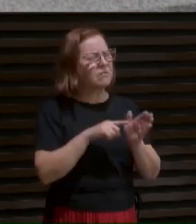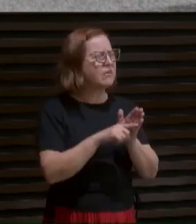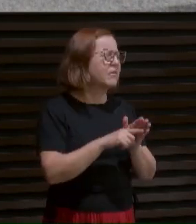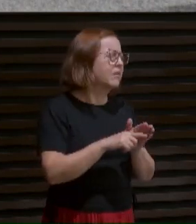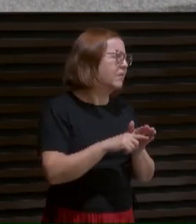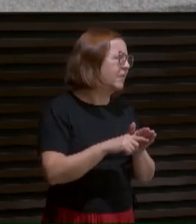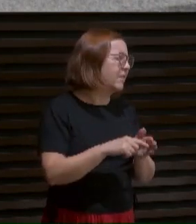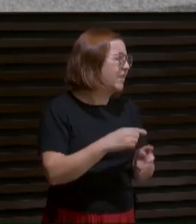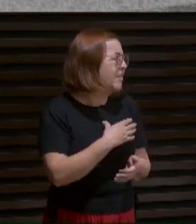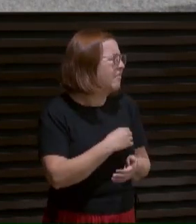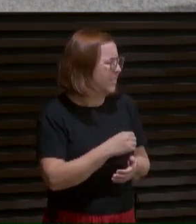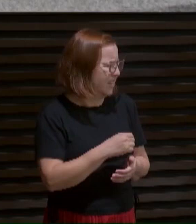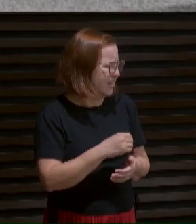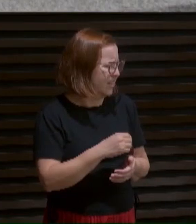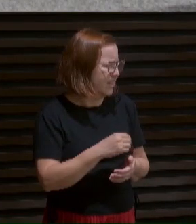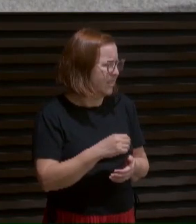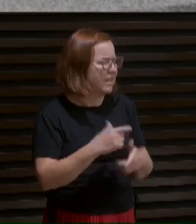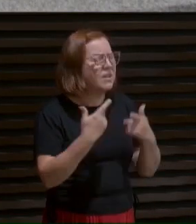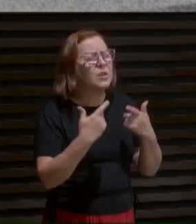cruz na sua vida?